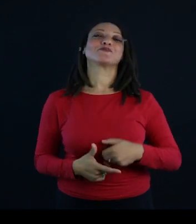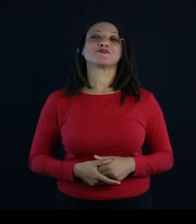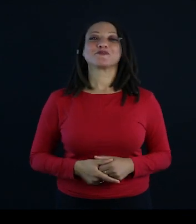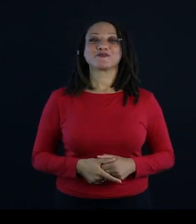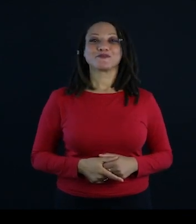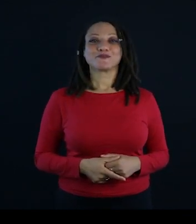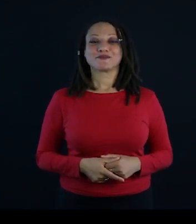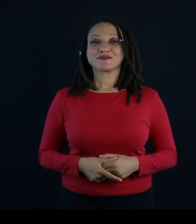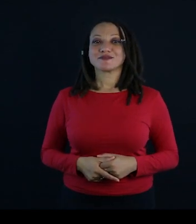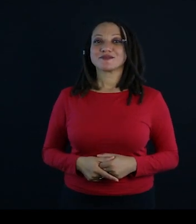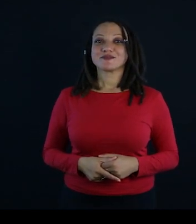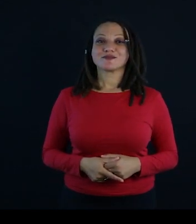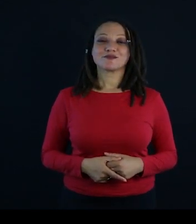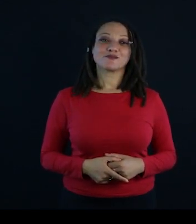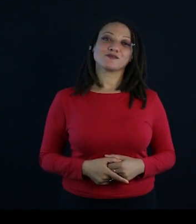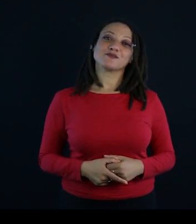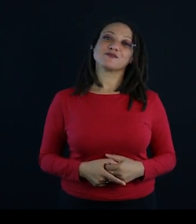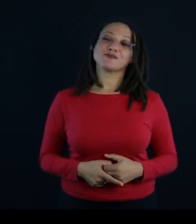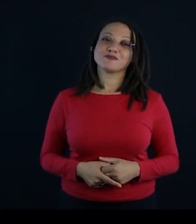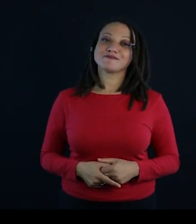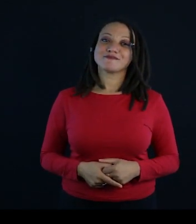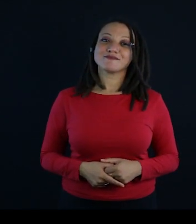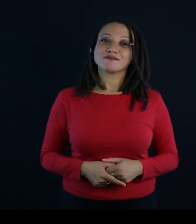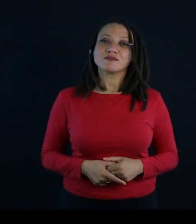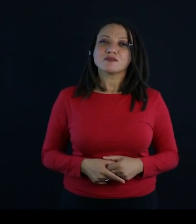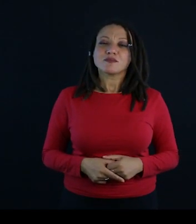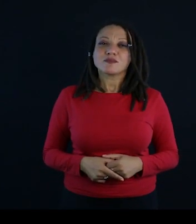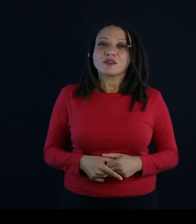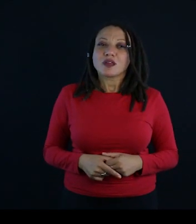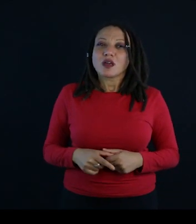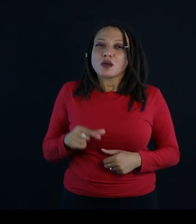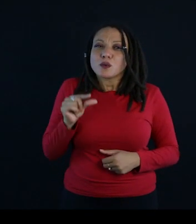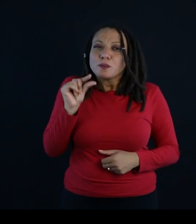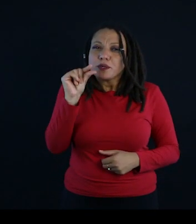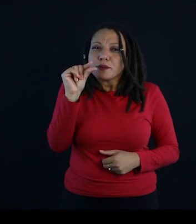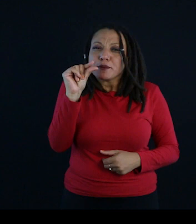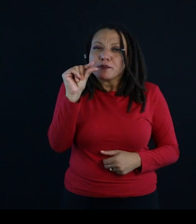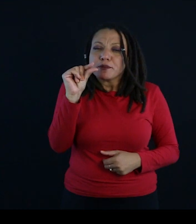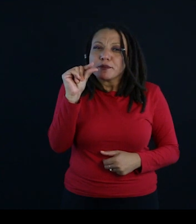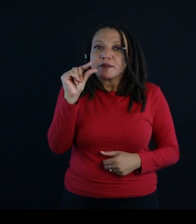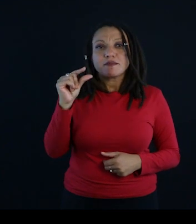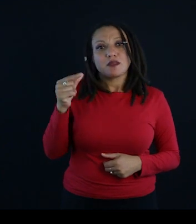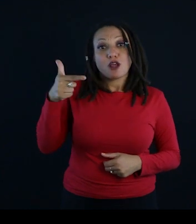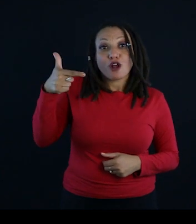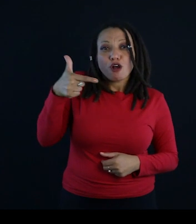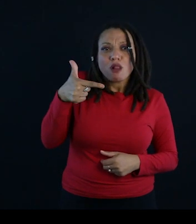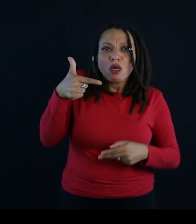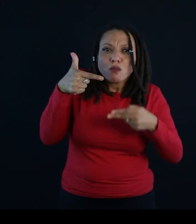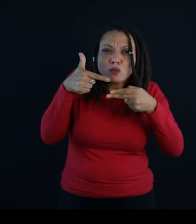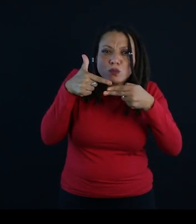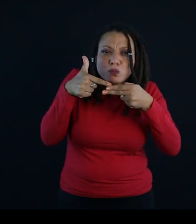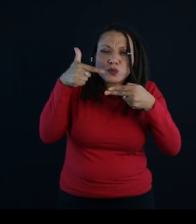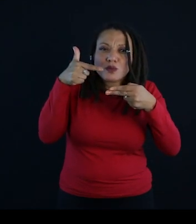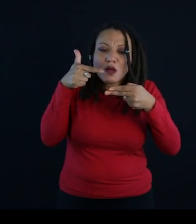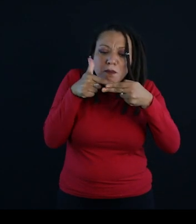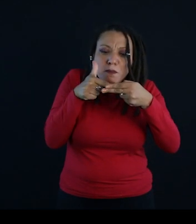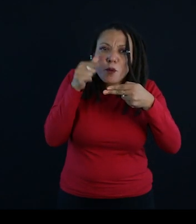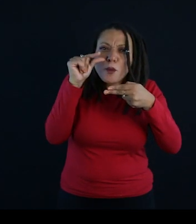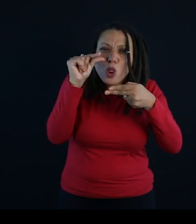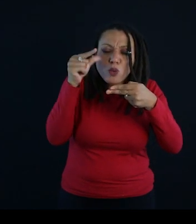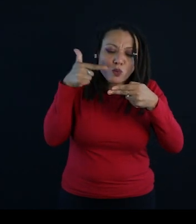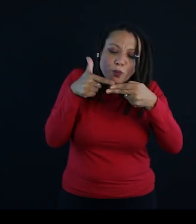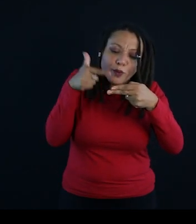Ó, a gente vai pegar aqui por trás. Tá um pinho bem pequenininho de cola quente,